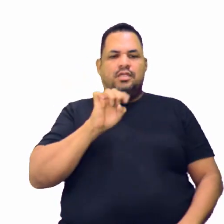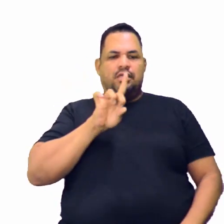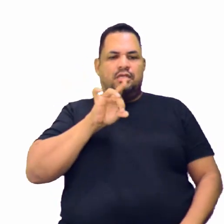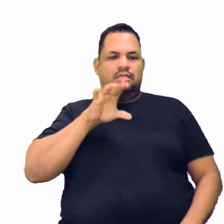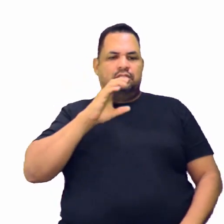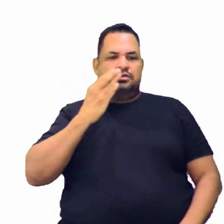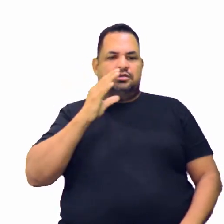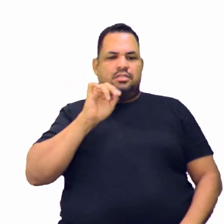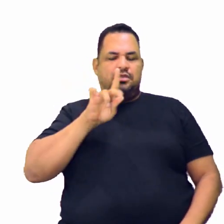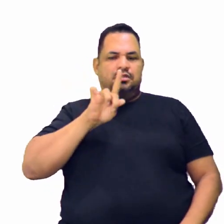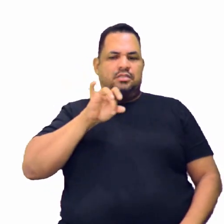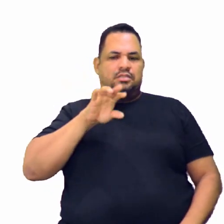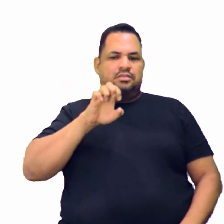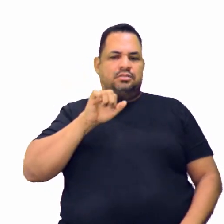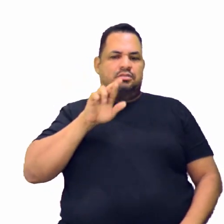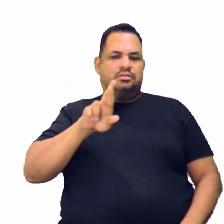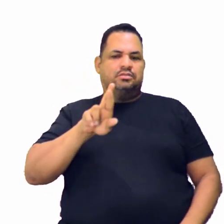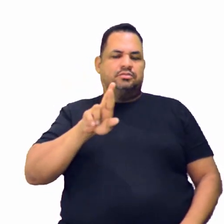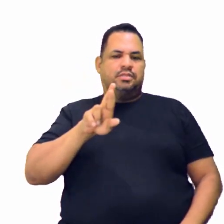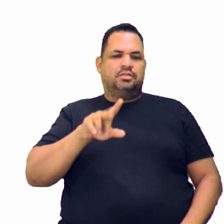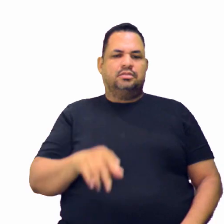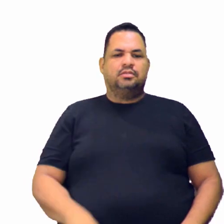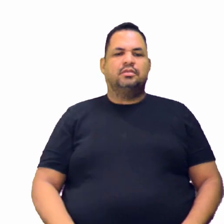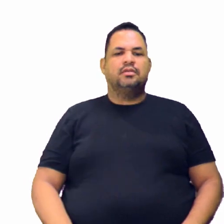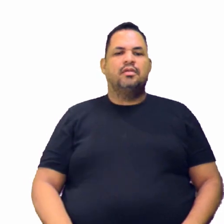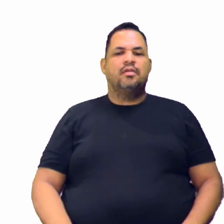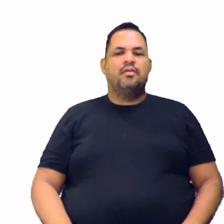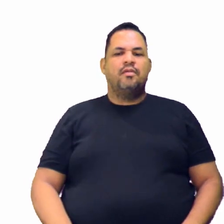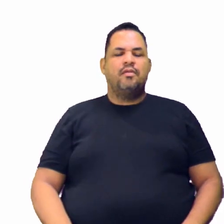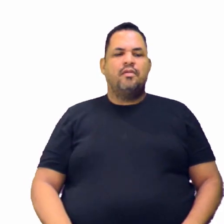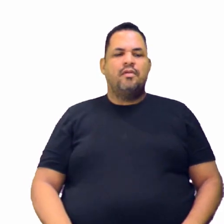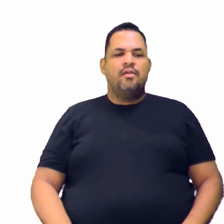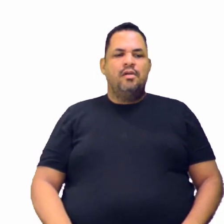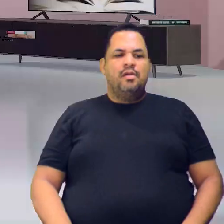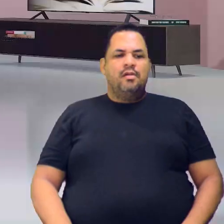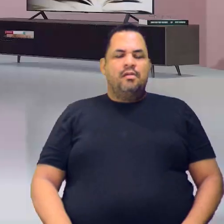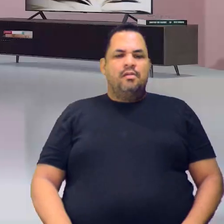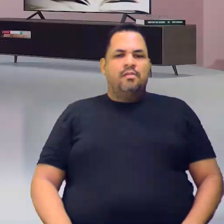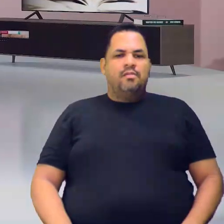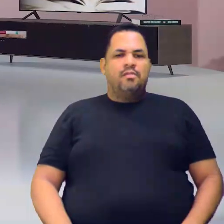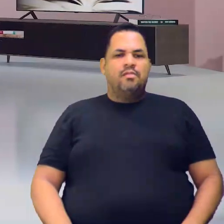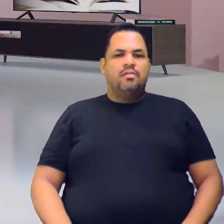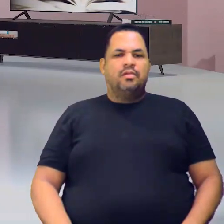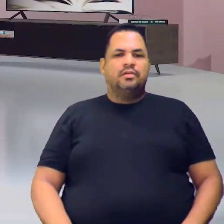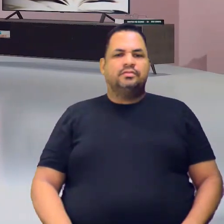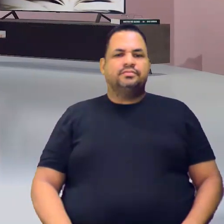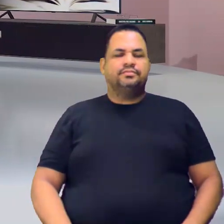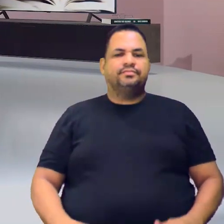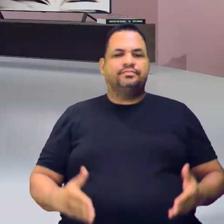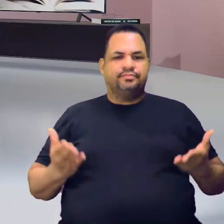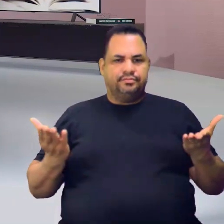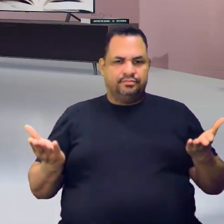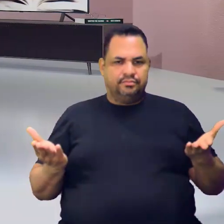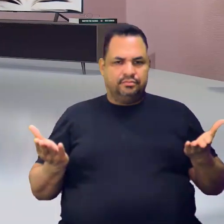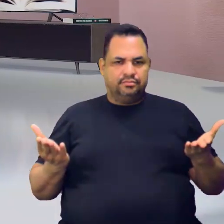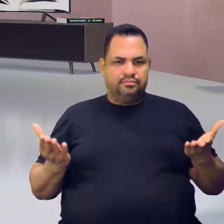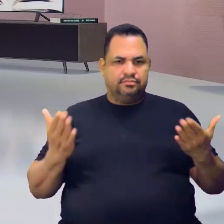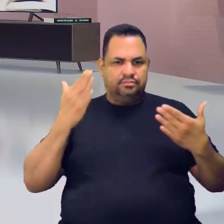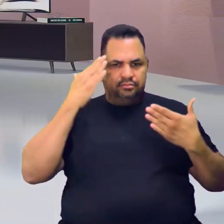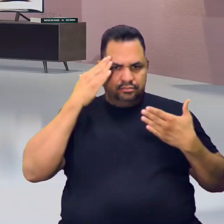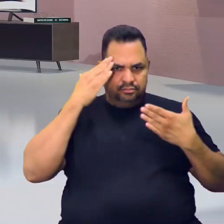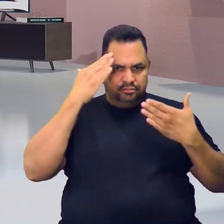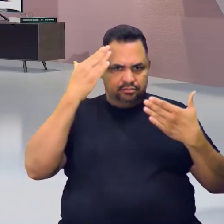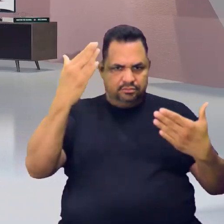geração 45, Clarice Lispector, a geração, a terceira fase do modernismo. Então, amadinho,